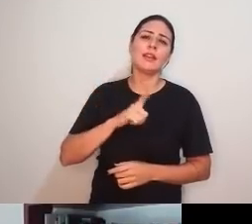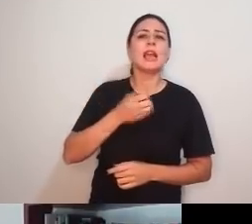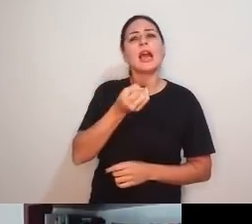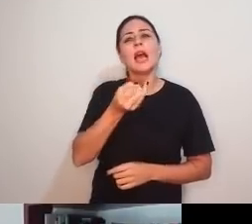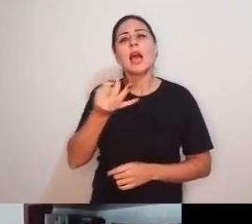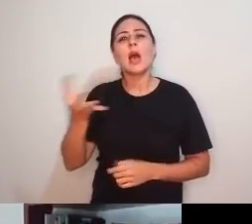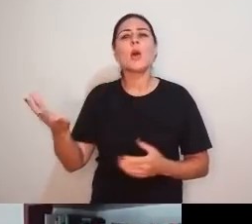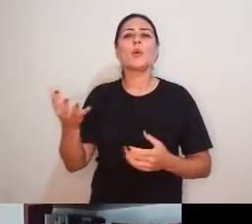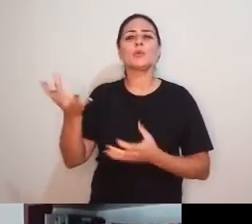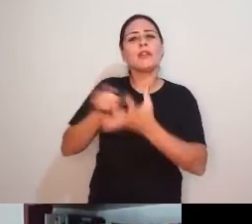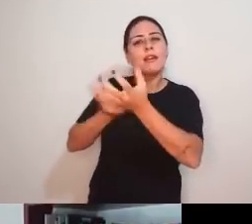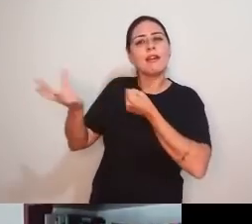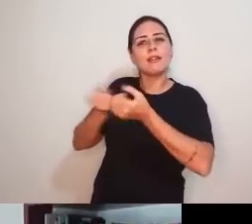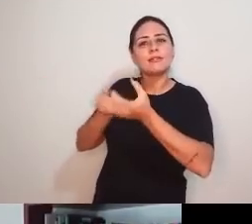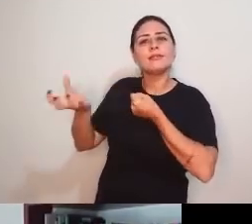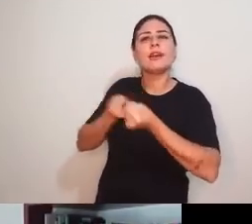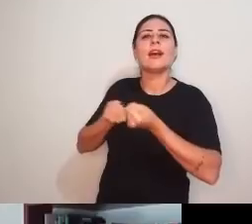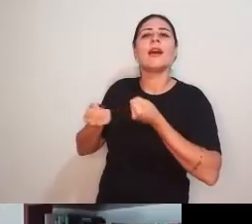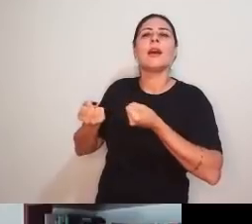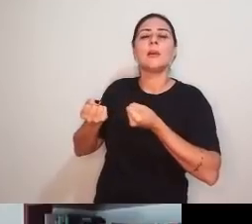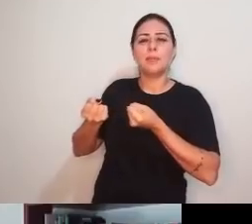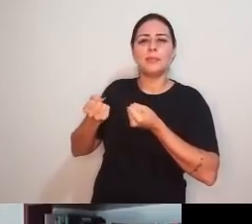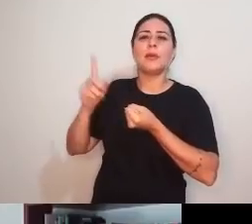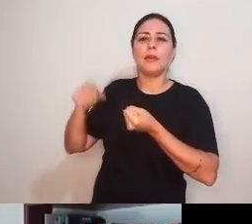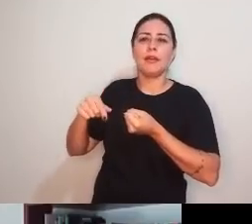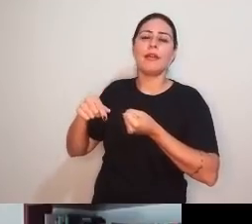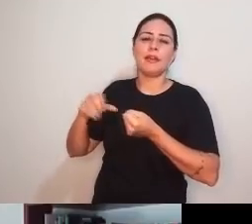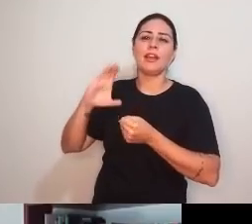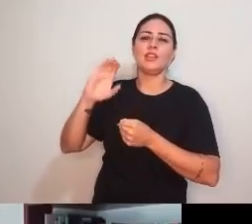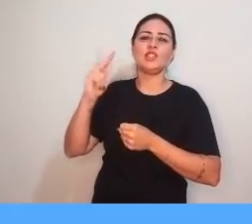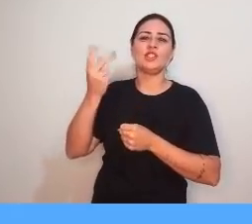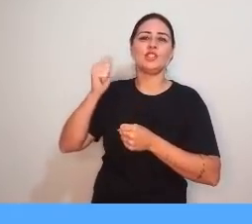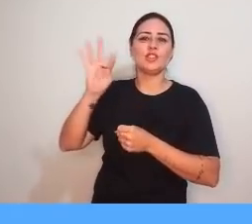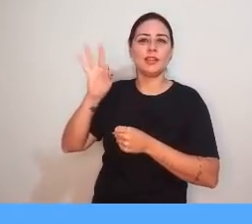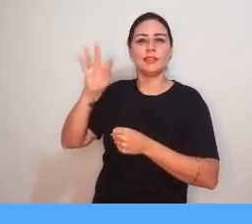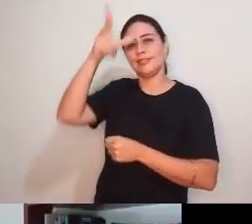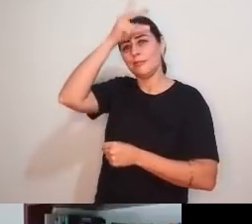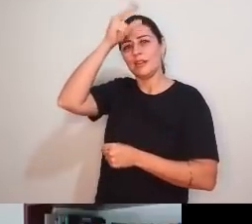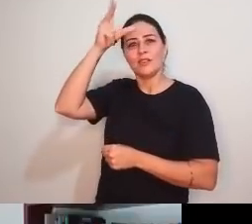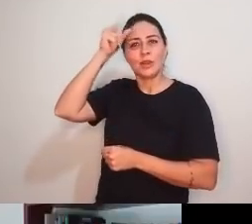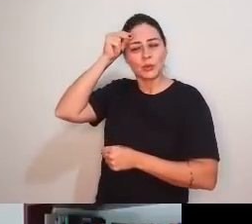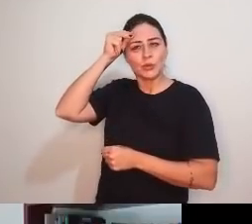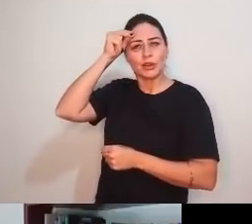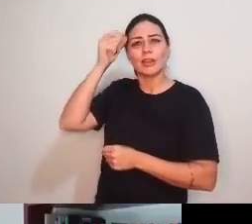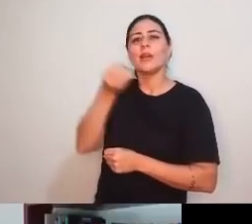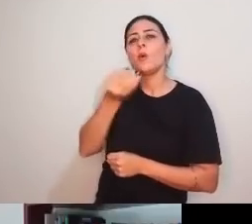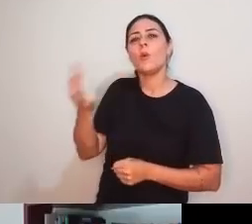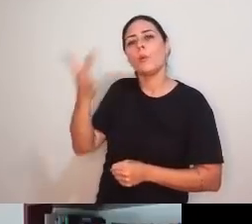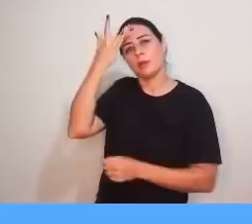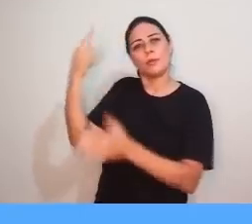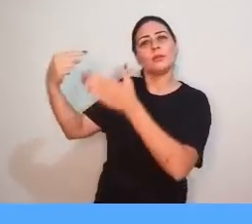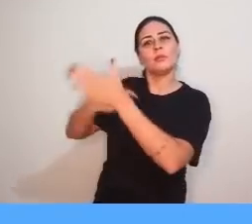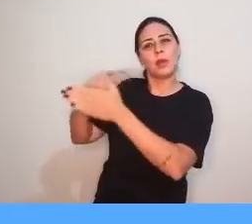no chat mesmo do município. Eu vou fazer um compilado aqui de alguns questionamentos que estão sendo enviados.